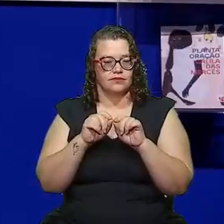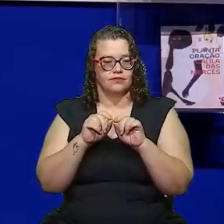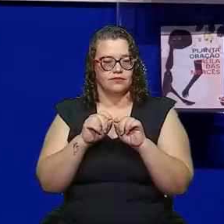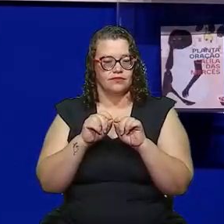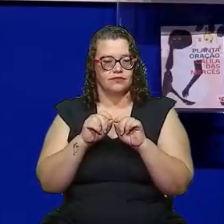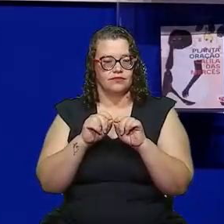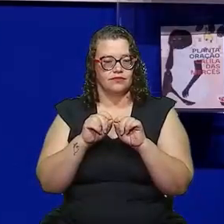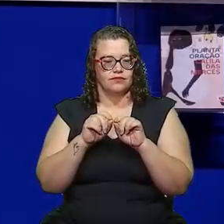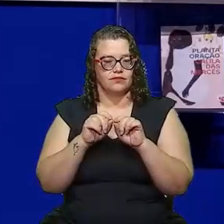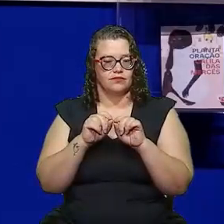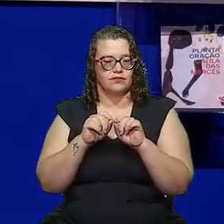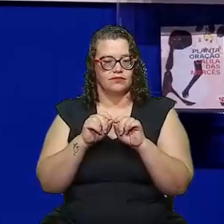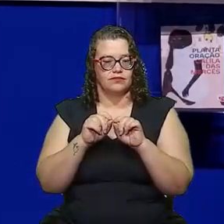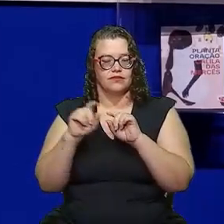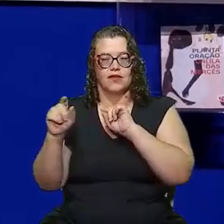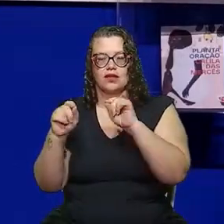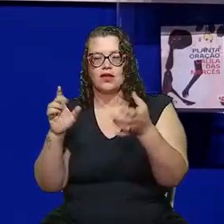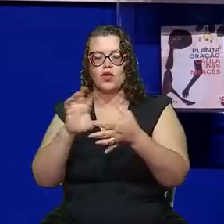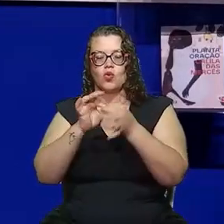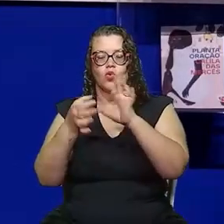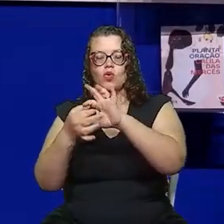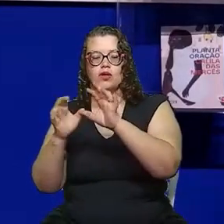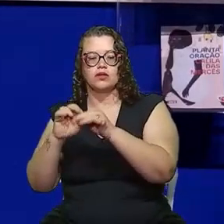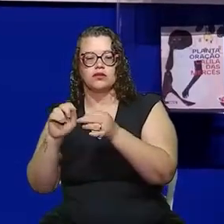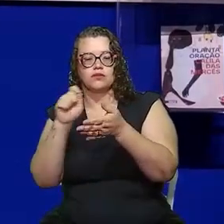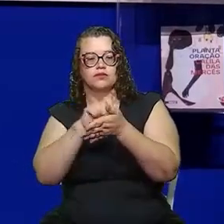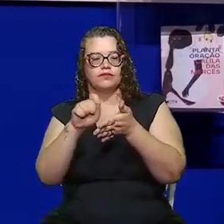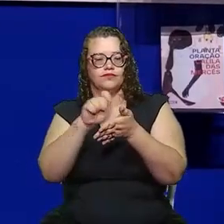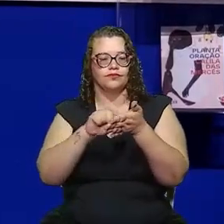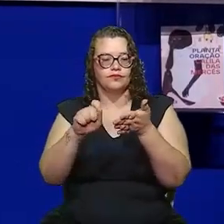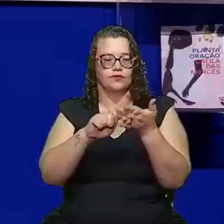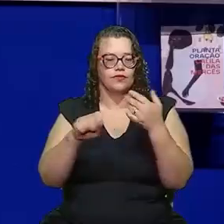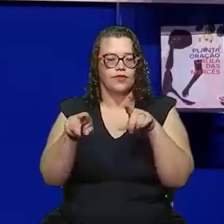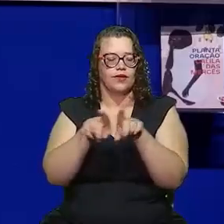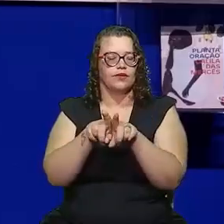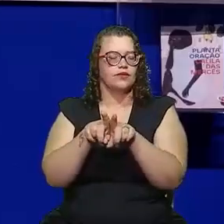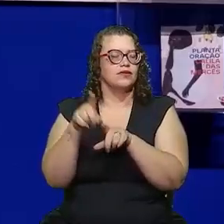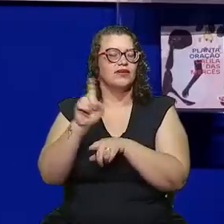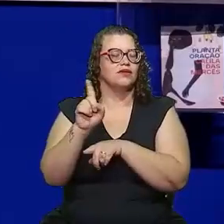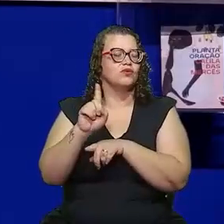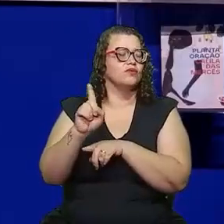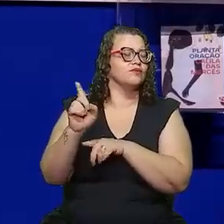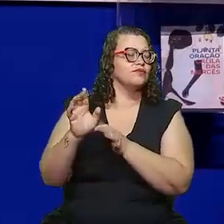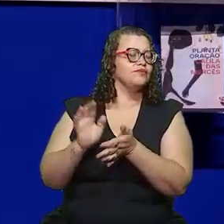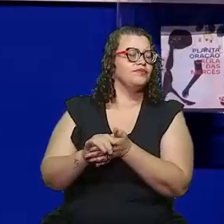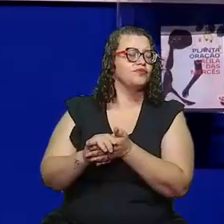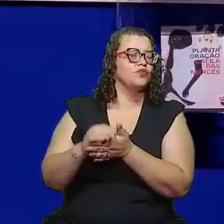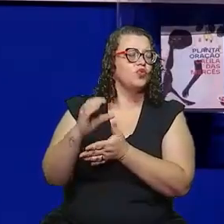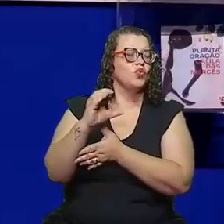da sua conexão com a escrita... Com o Clube